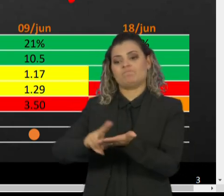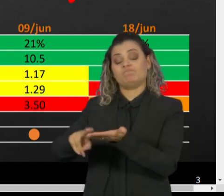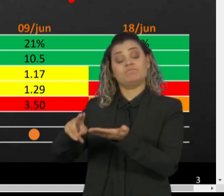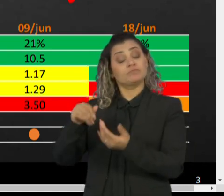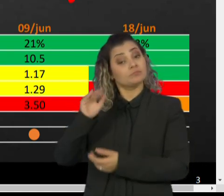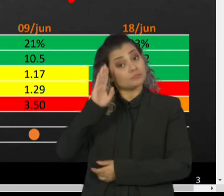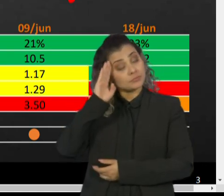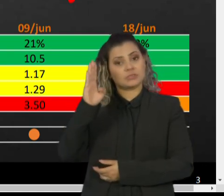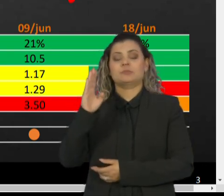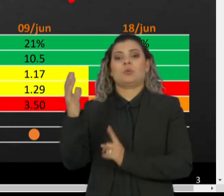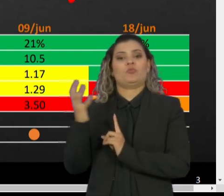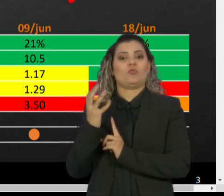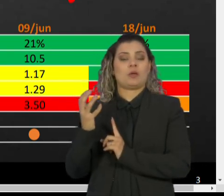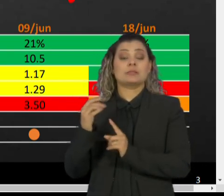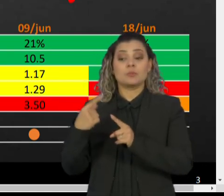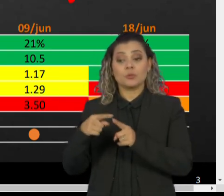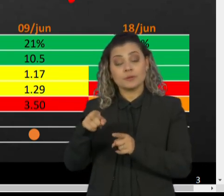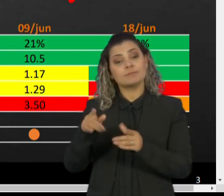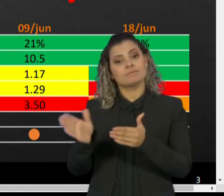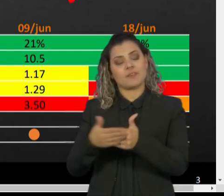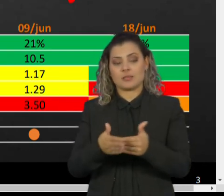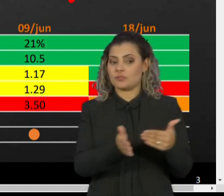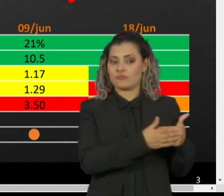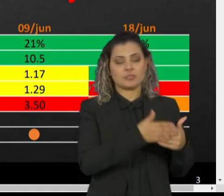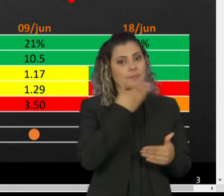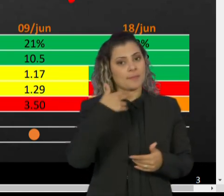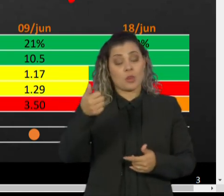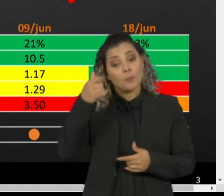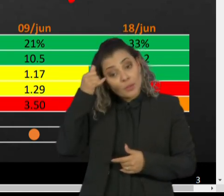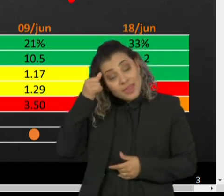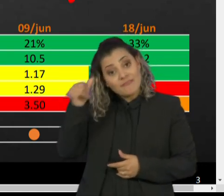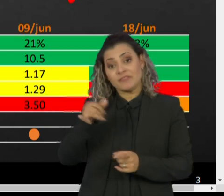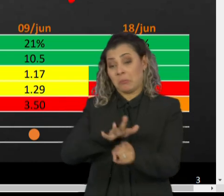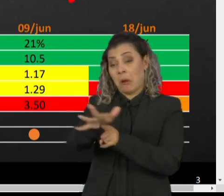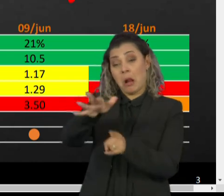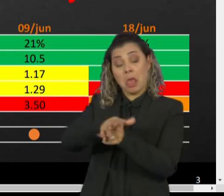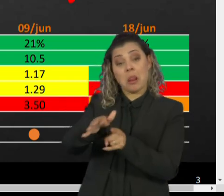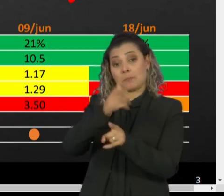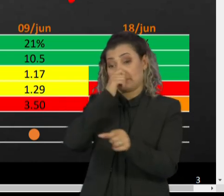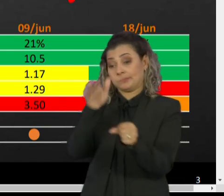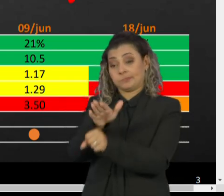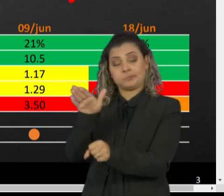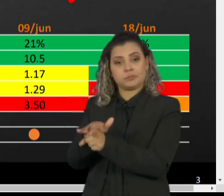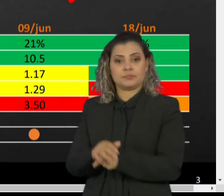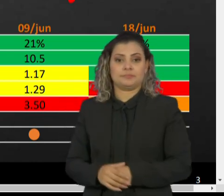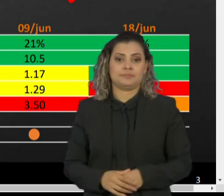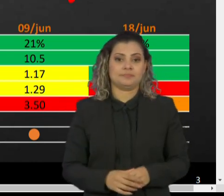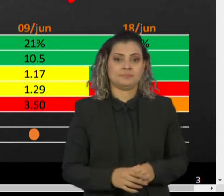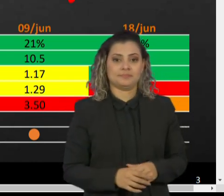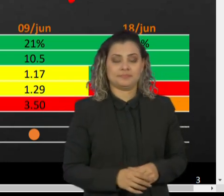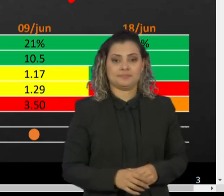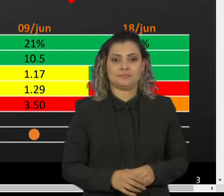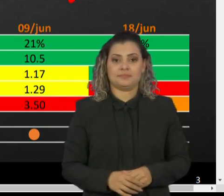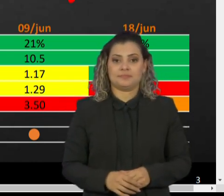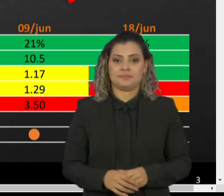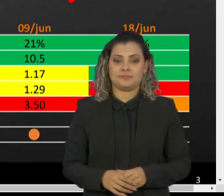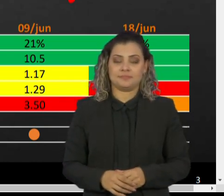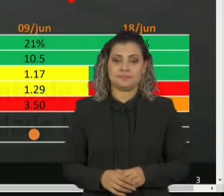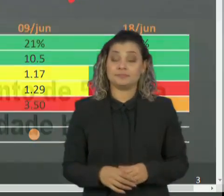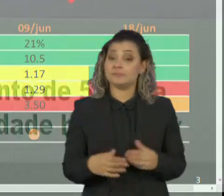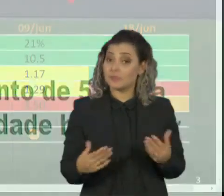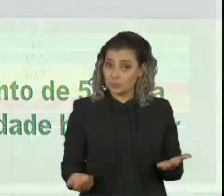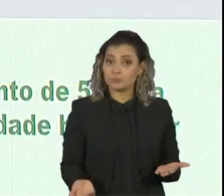peso, portanto, levou as duas regiões a esse fechamento para a fase vermelha. Pode passar, por favor.